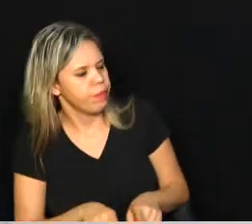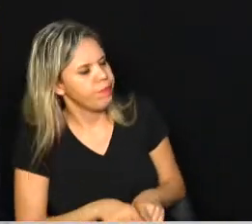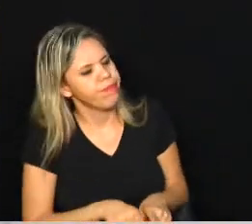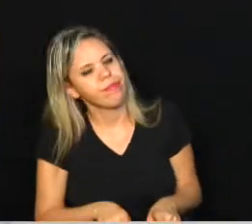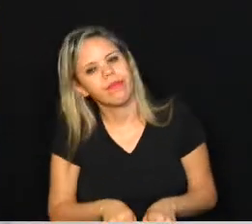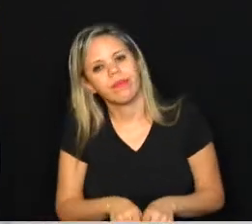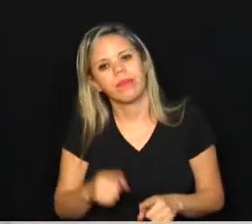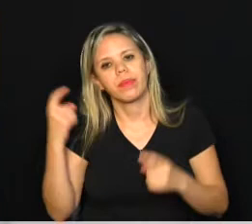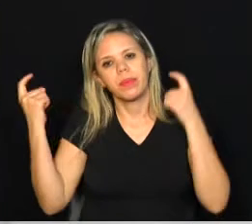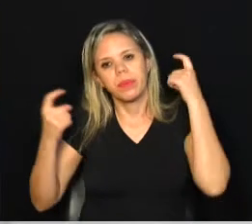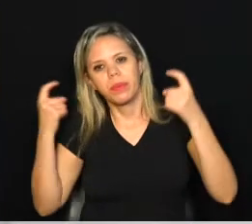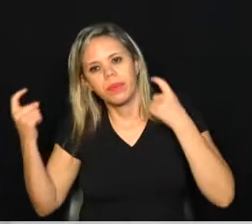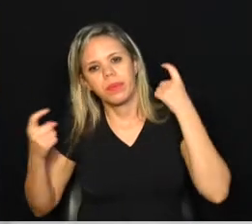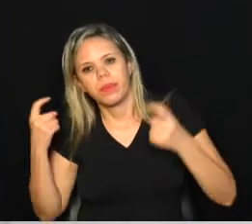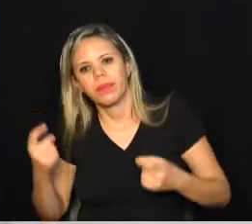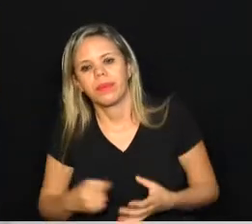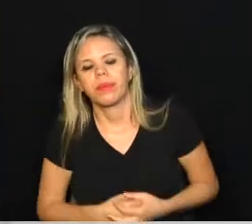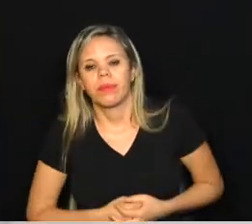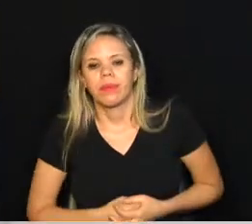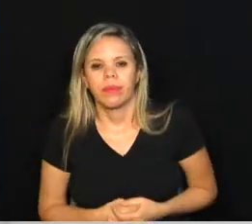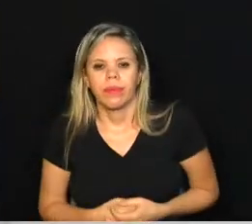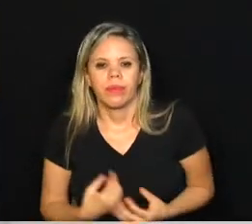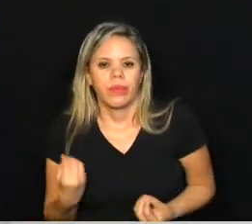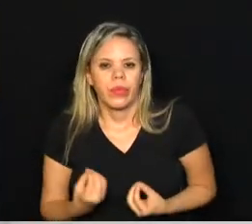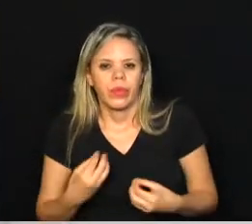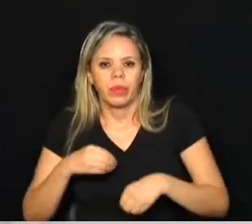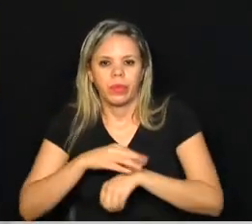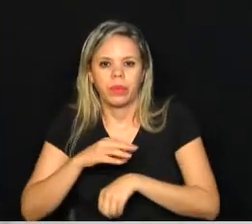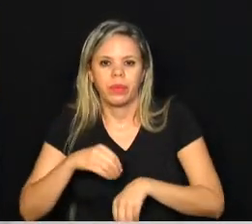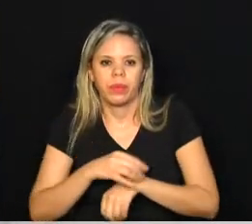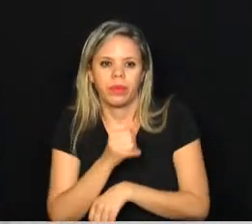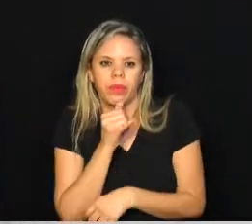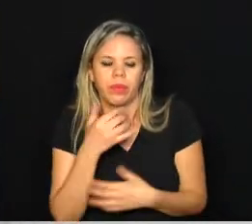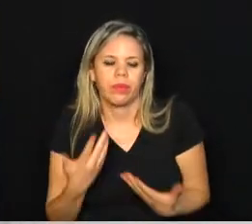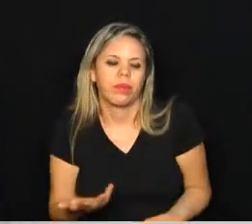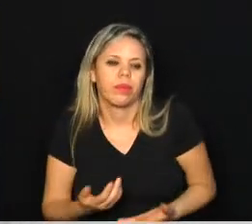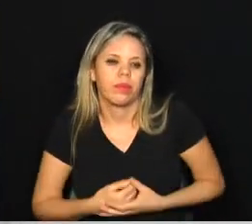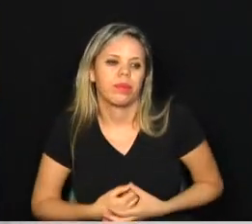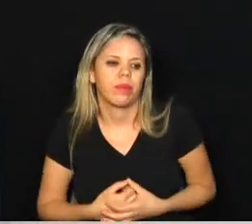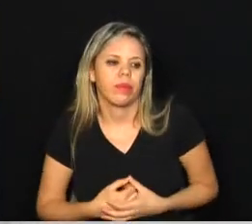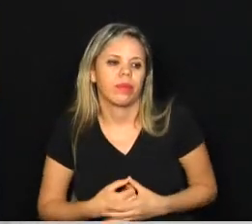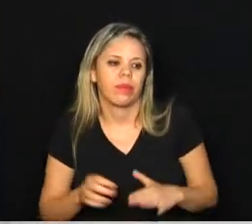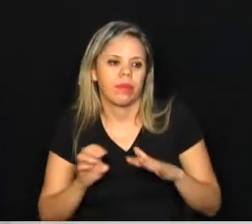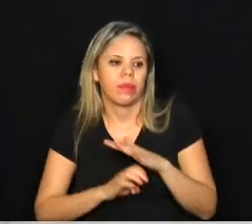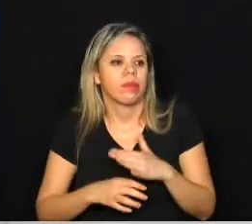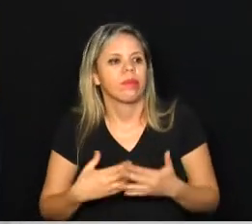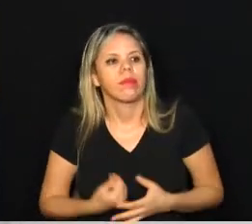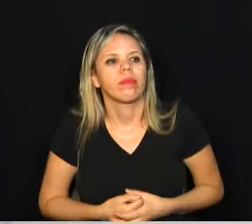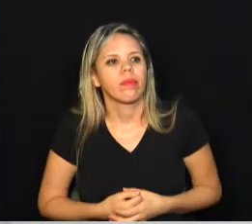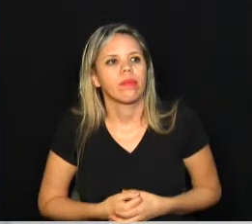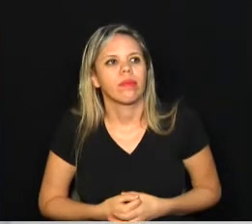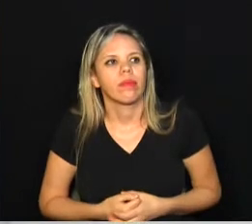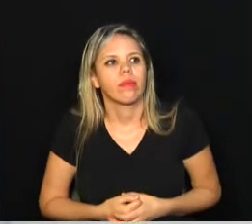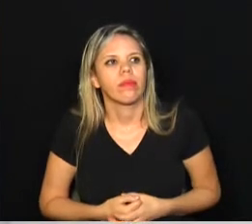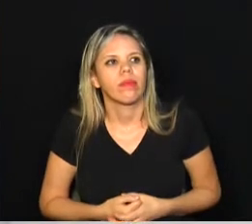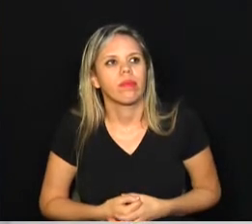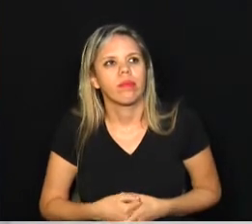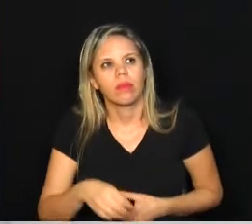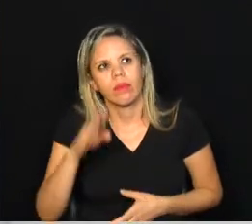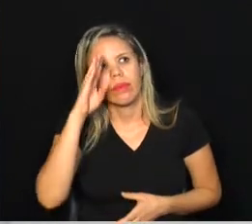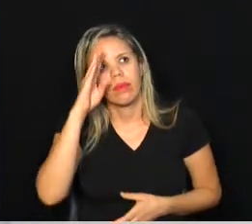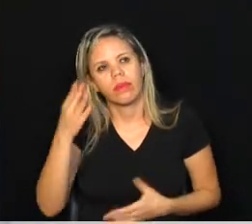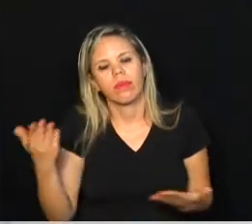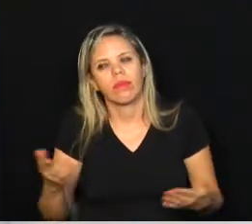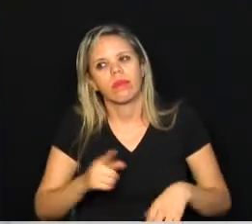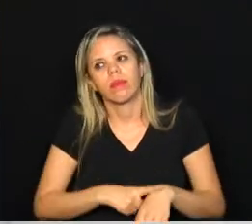muito preocupado em como levar para as pequenas empresas, principalmente no